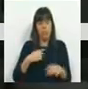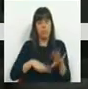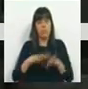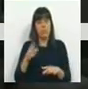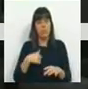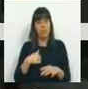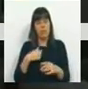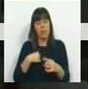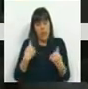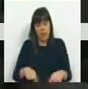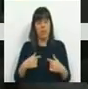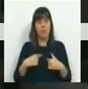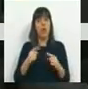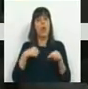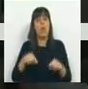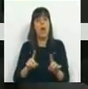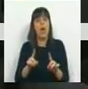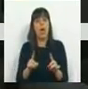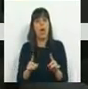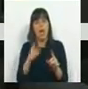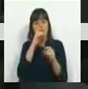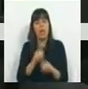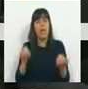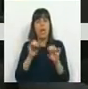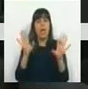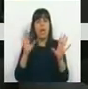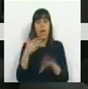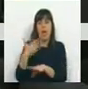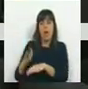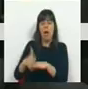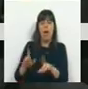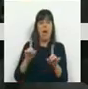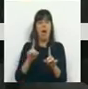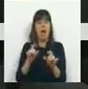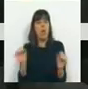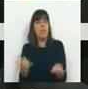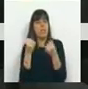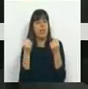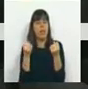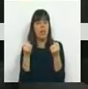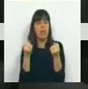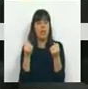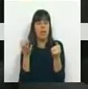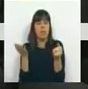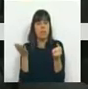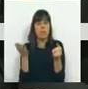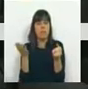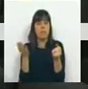todos enfermamos. Não estamos aqui a colocar ninguém nem de fora, nem a salvar,